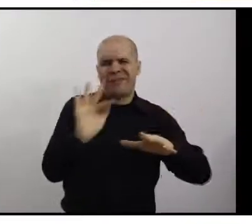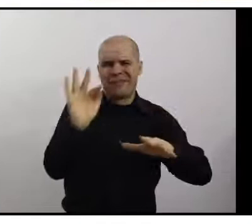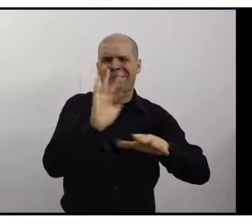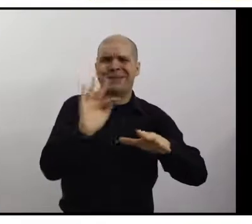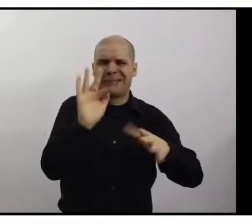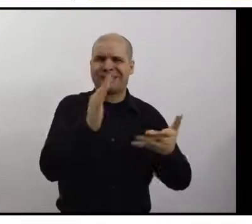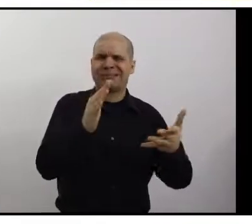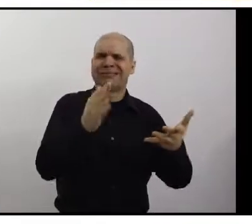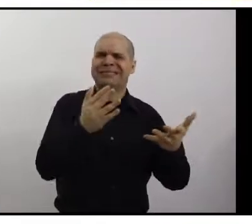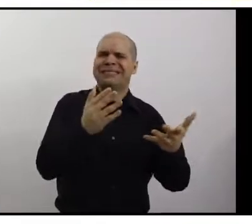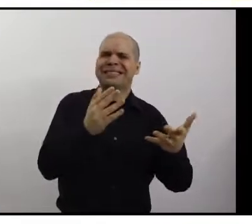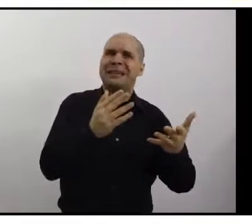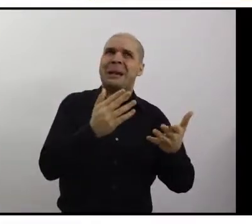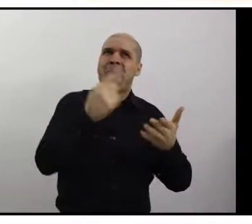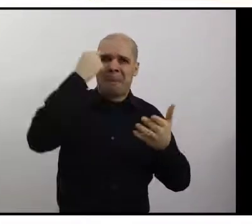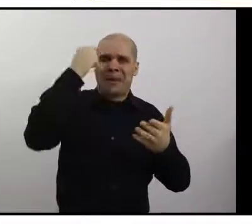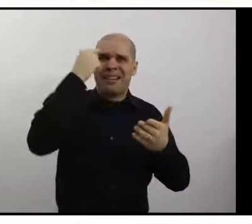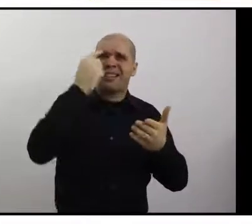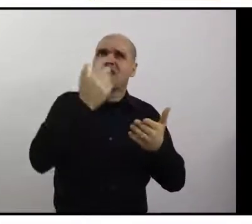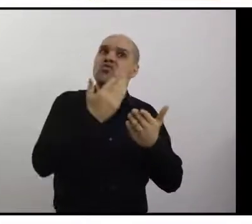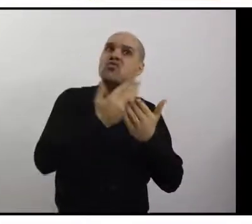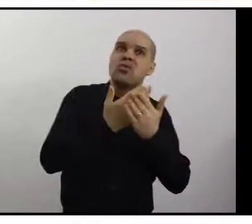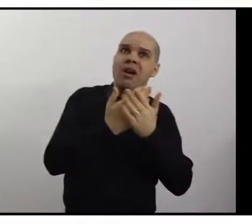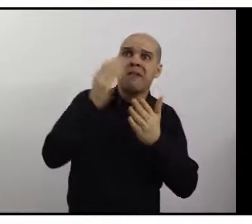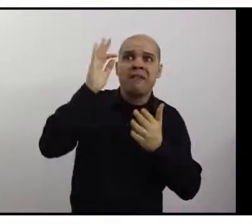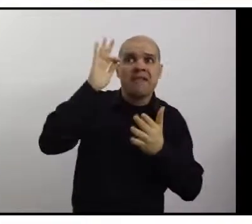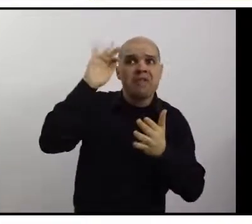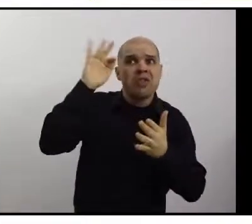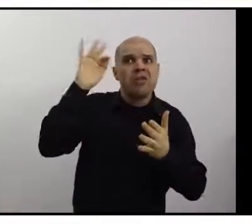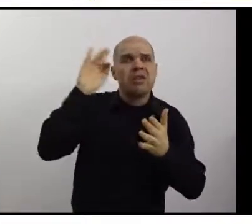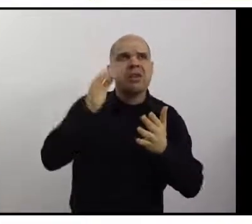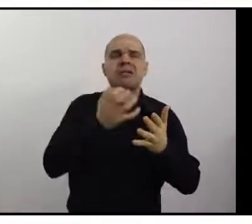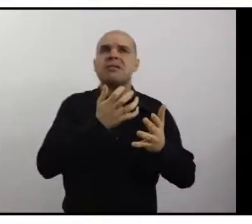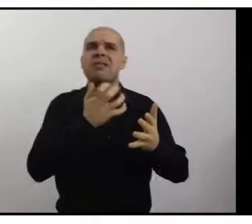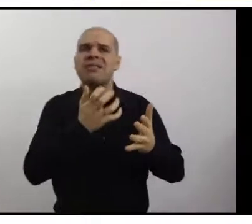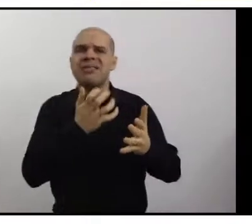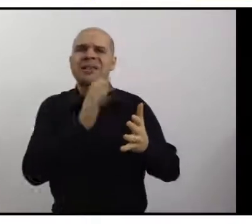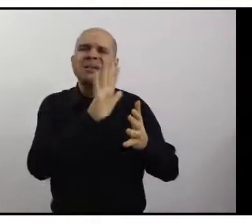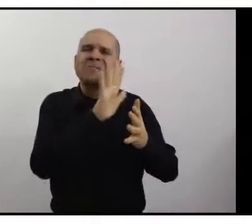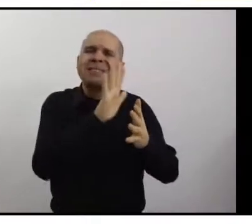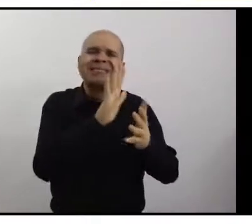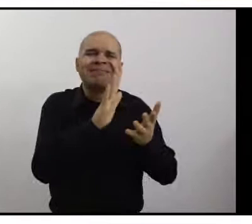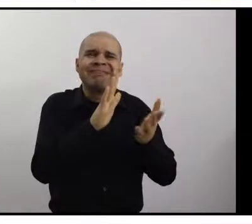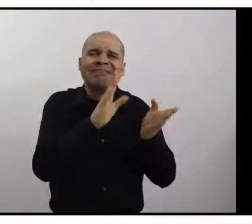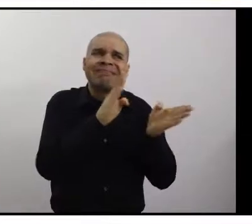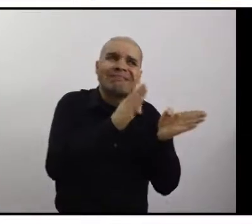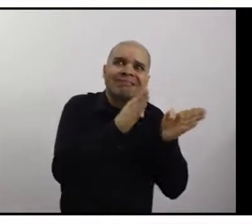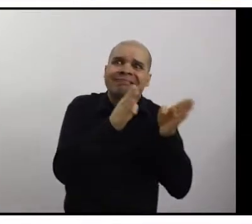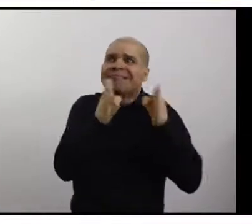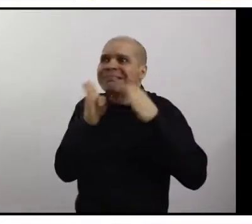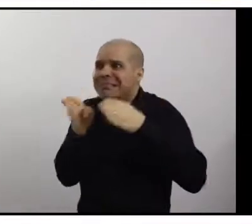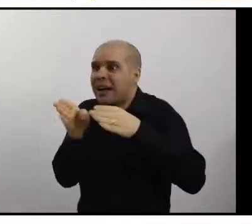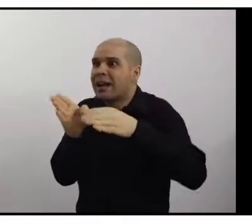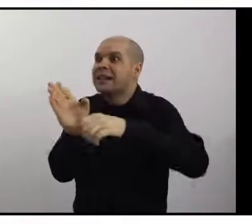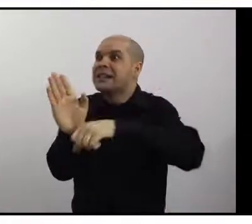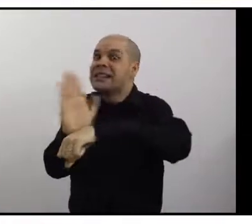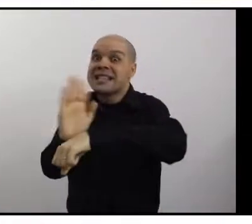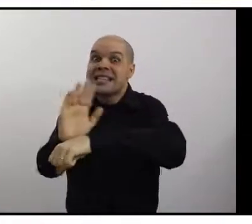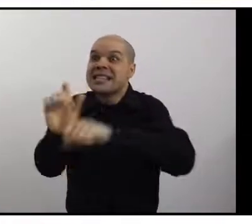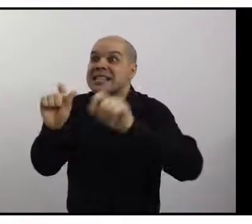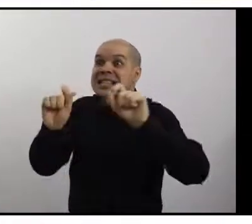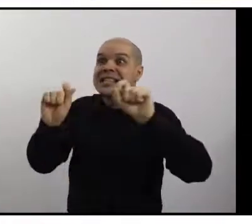enfim. Mas eu pensava assim, puxa, eu gosto tanto de cinema, por que eu não vou fazer disso o